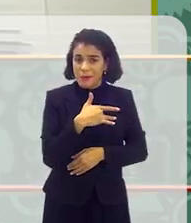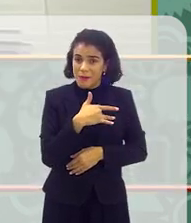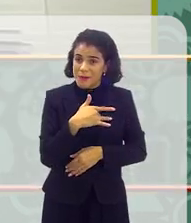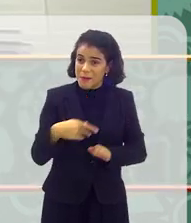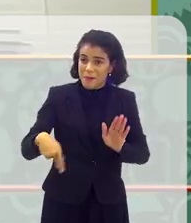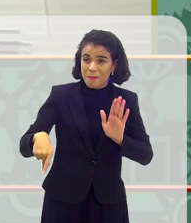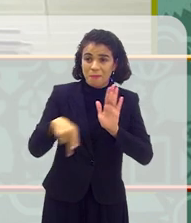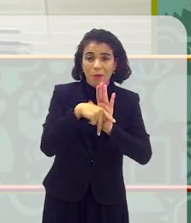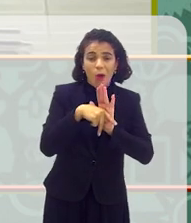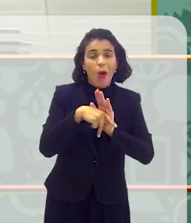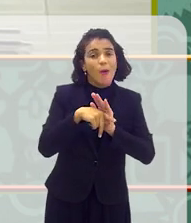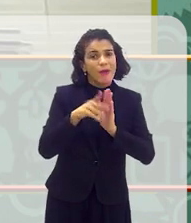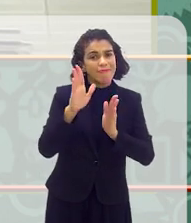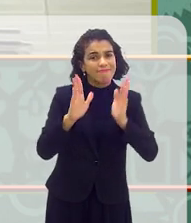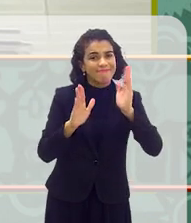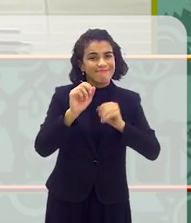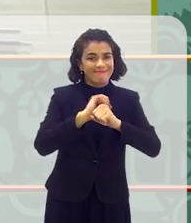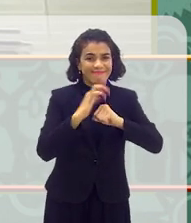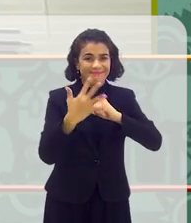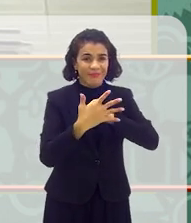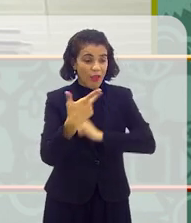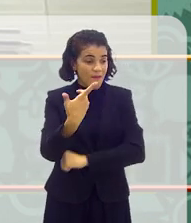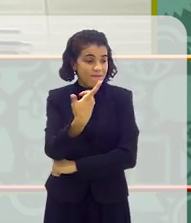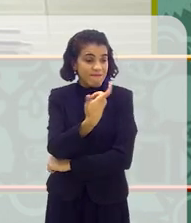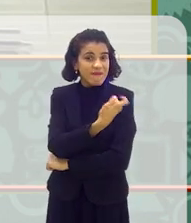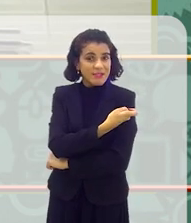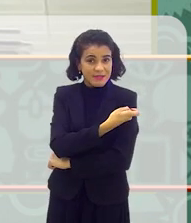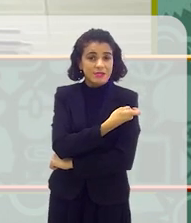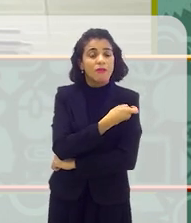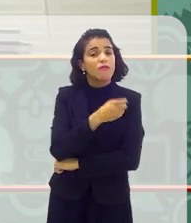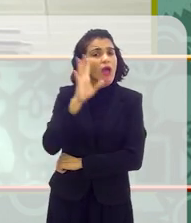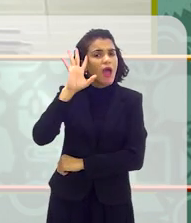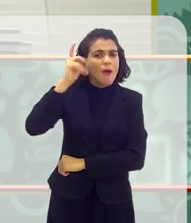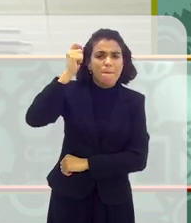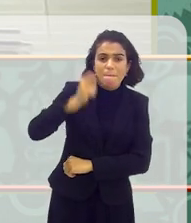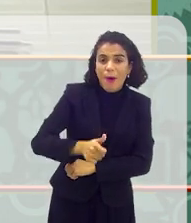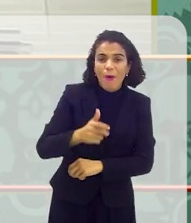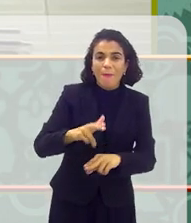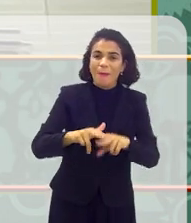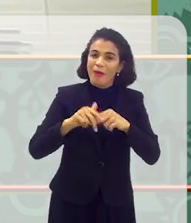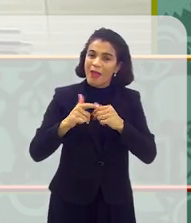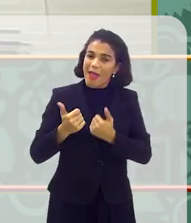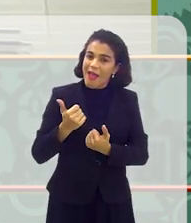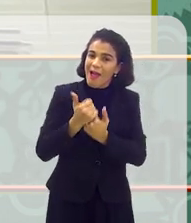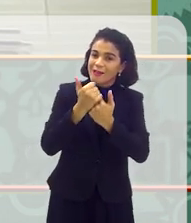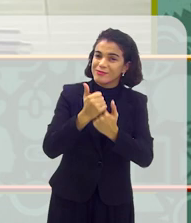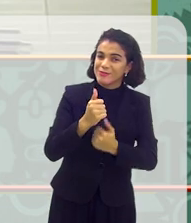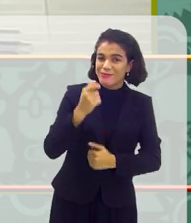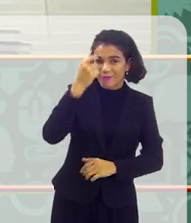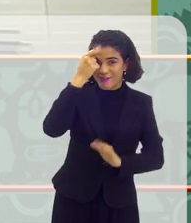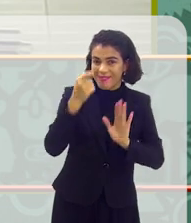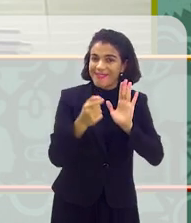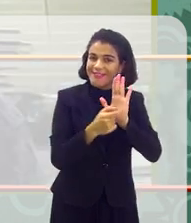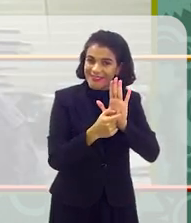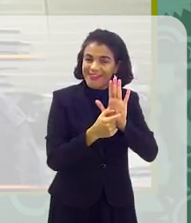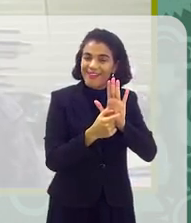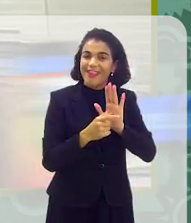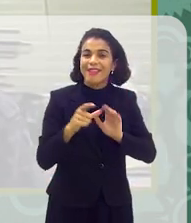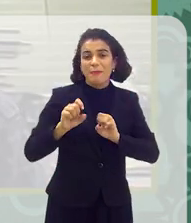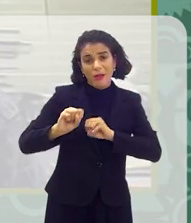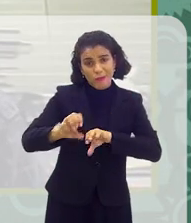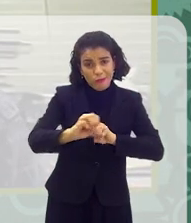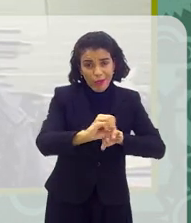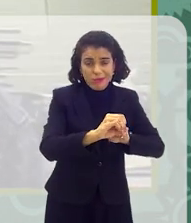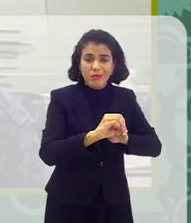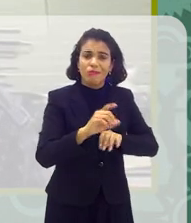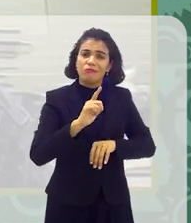exemplo, né? O próprio caso da Covid, onde a vacina, uma delas, foi resolvida rapidamente porque teve IA ajudando. Isso ajuda